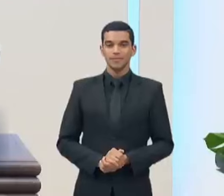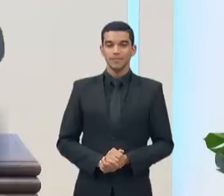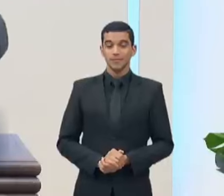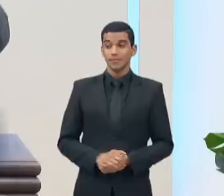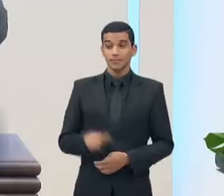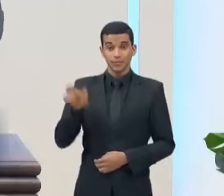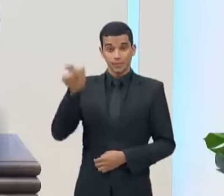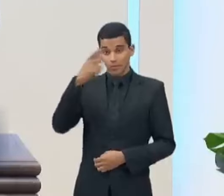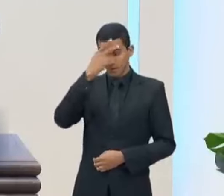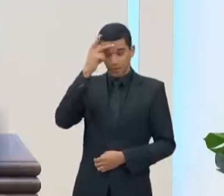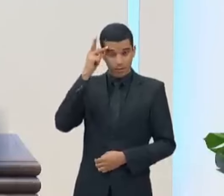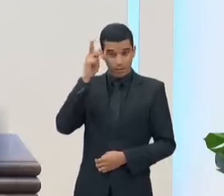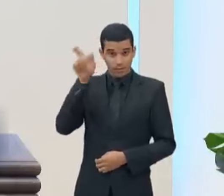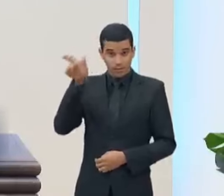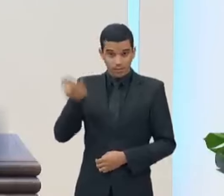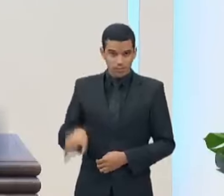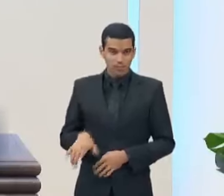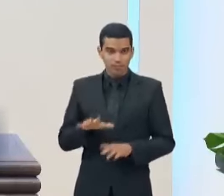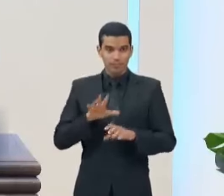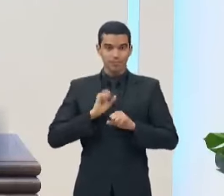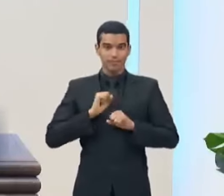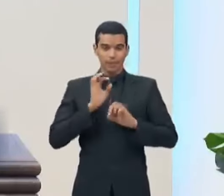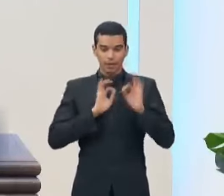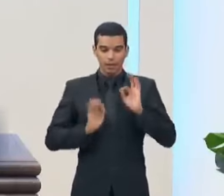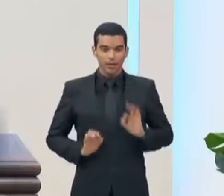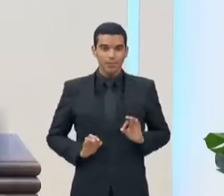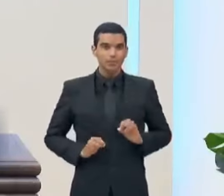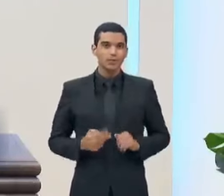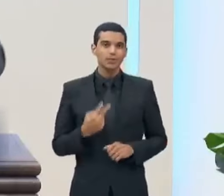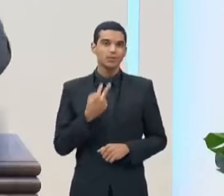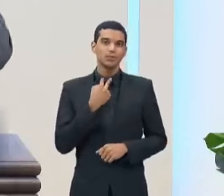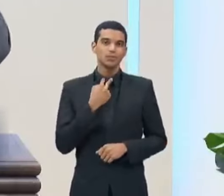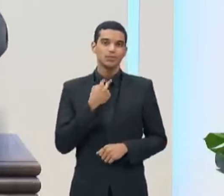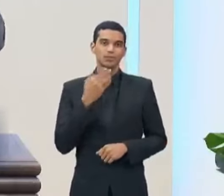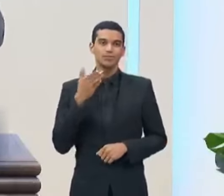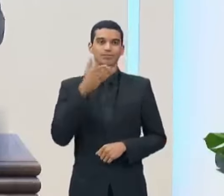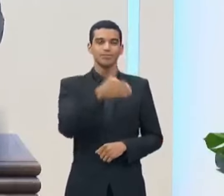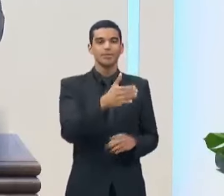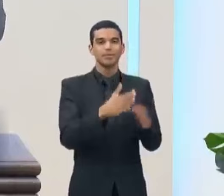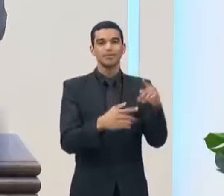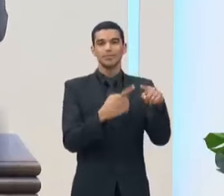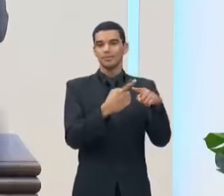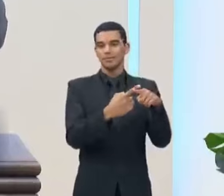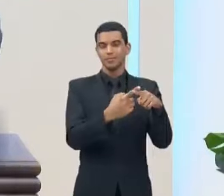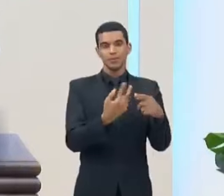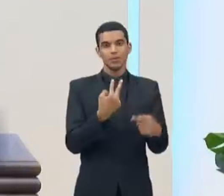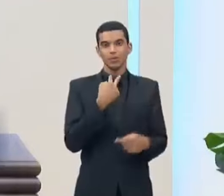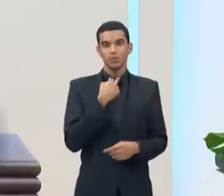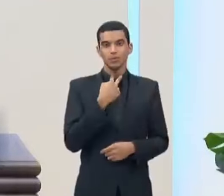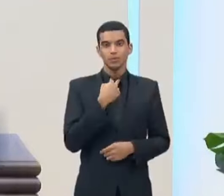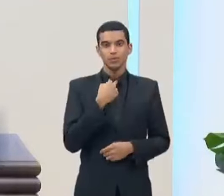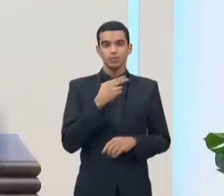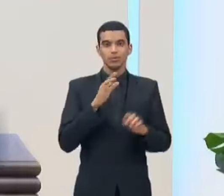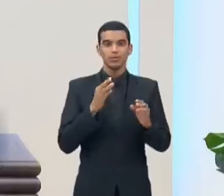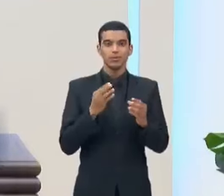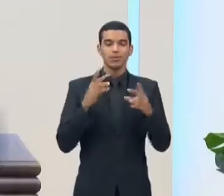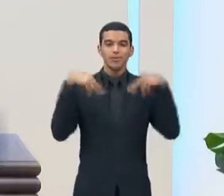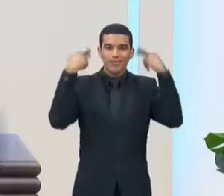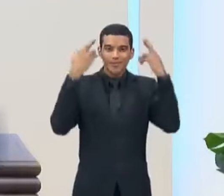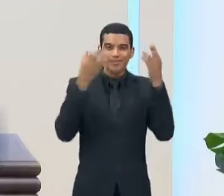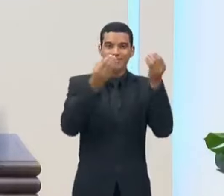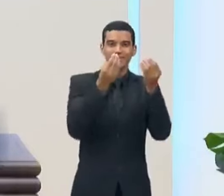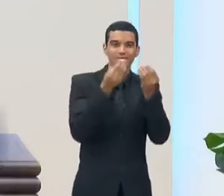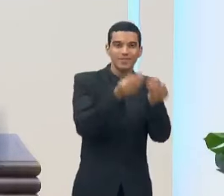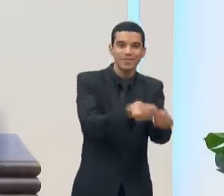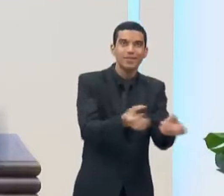tinha como ir para a sinagoga, o arraial do Senhor, não tinha como oferecer sacrifício, diz a palavra